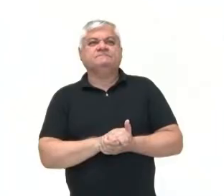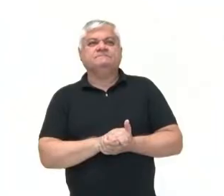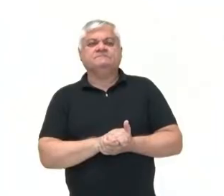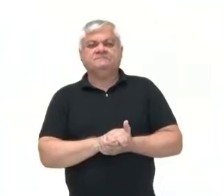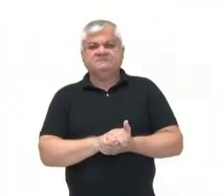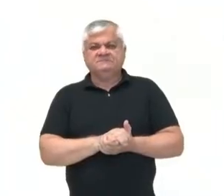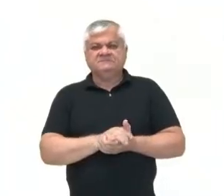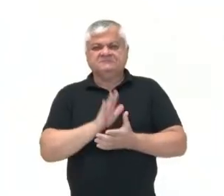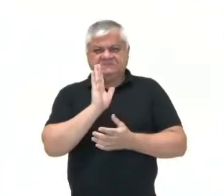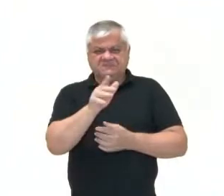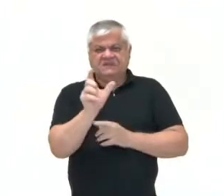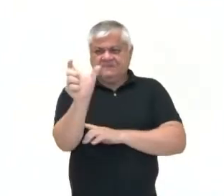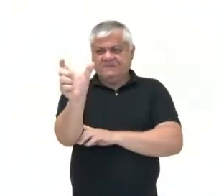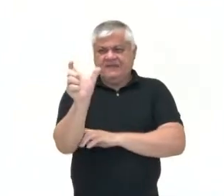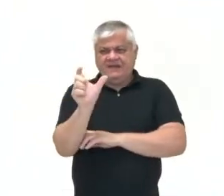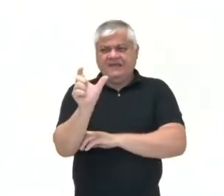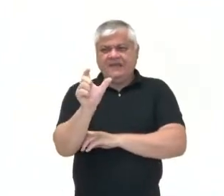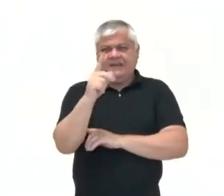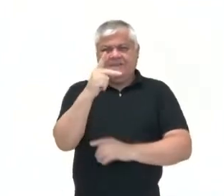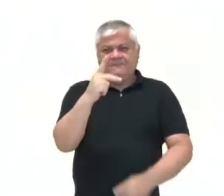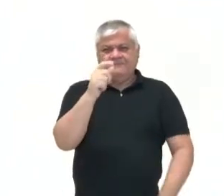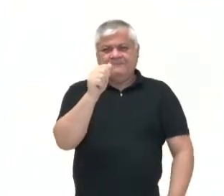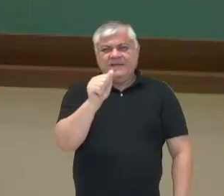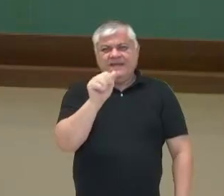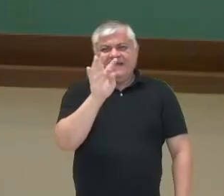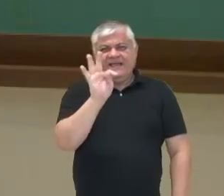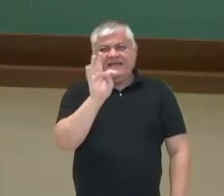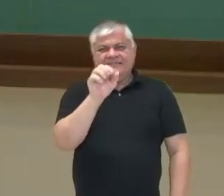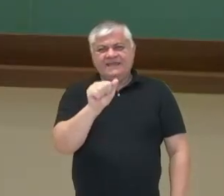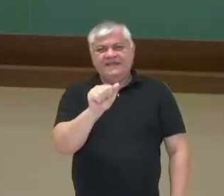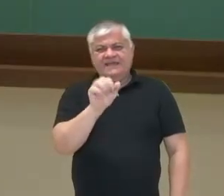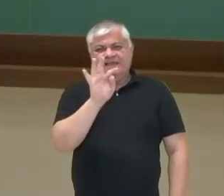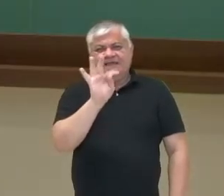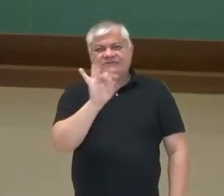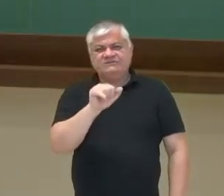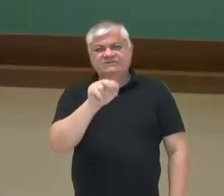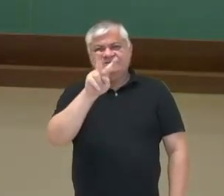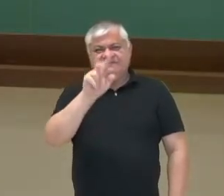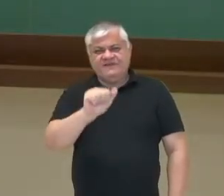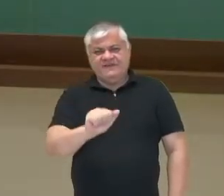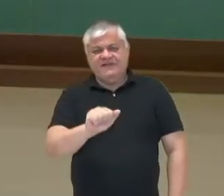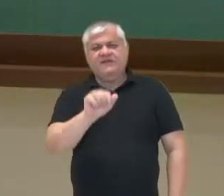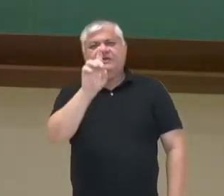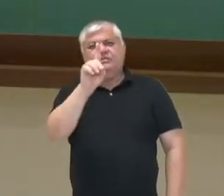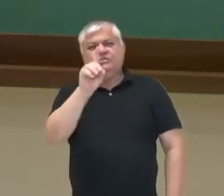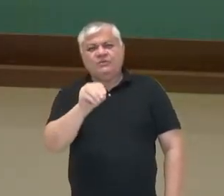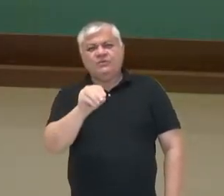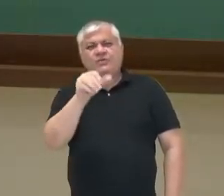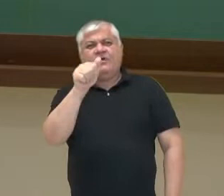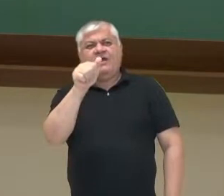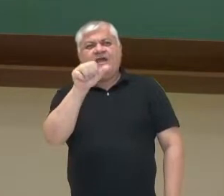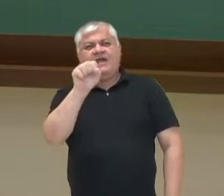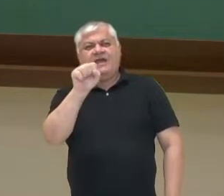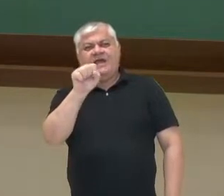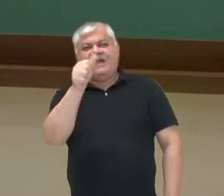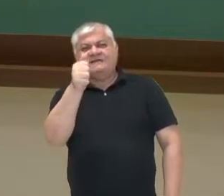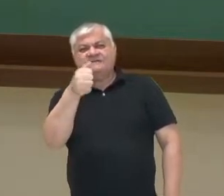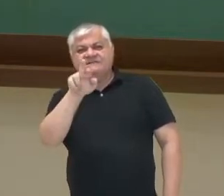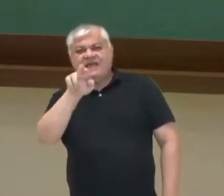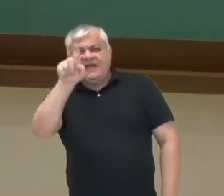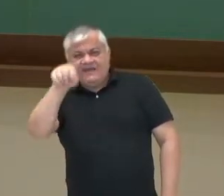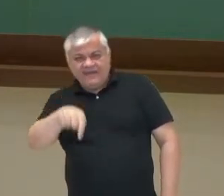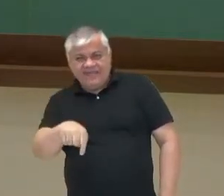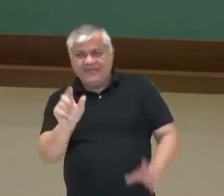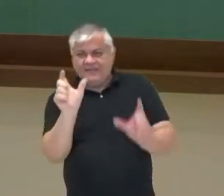Você já ouviu falar de Patativa do Açaré? Você já ouviu este nome por aí, em